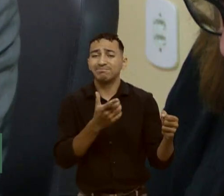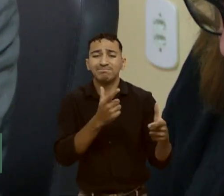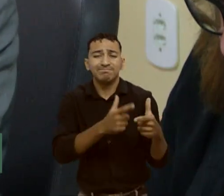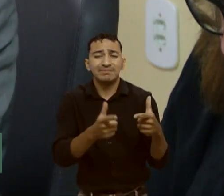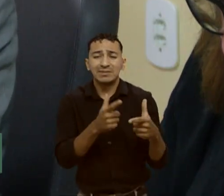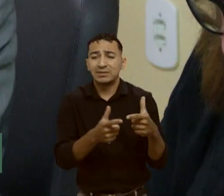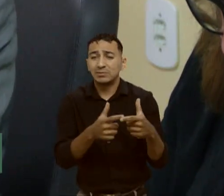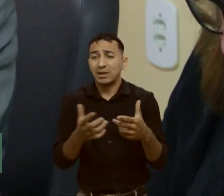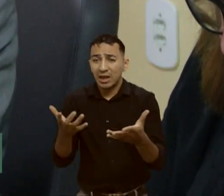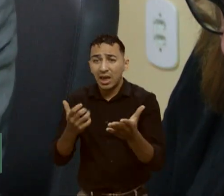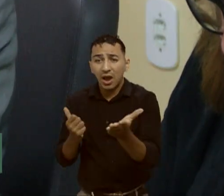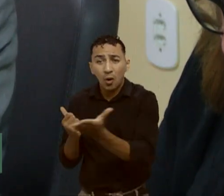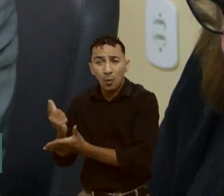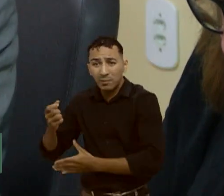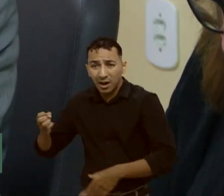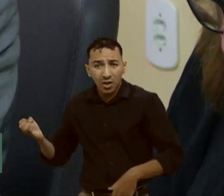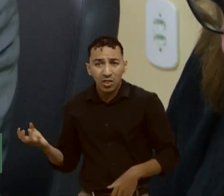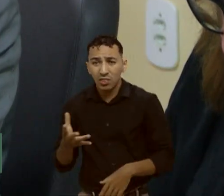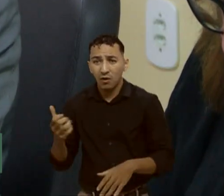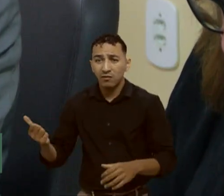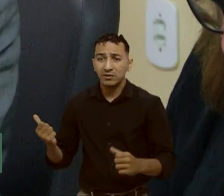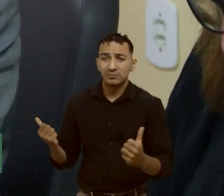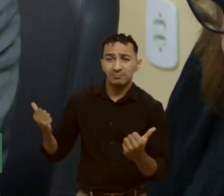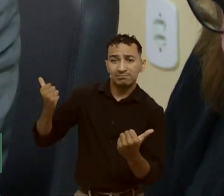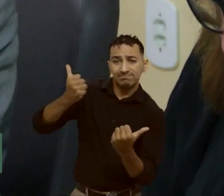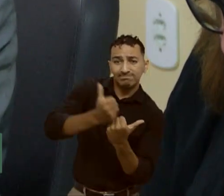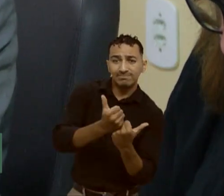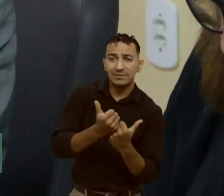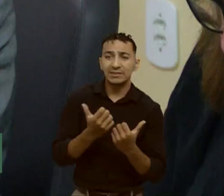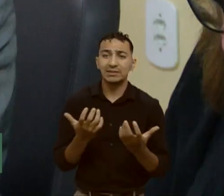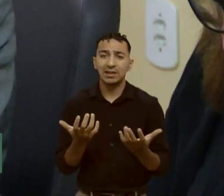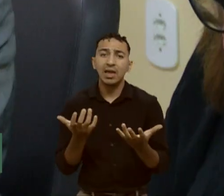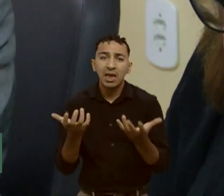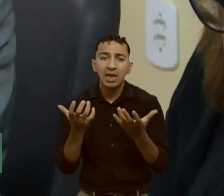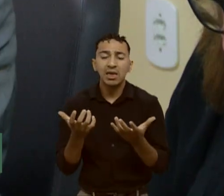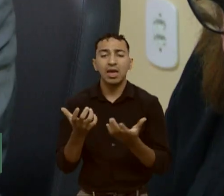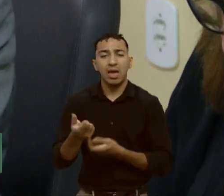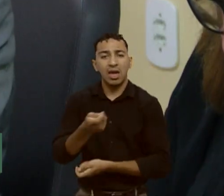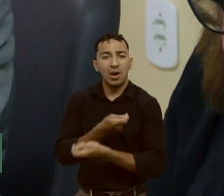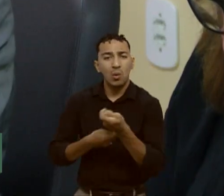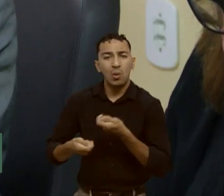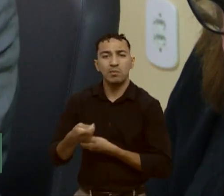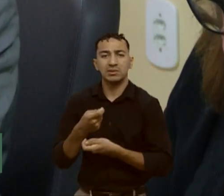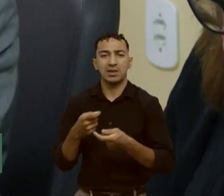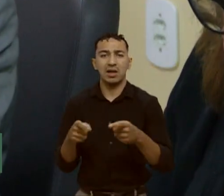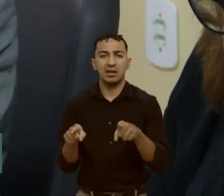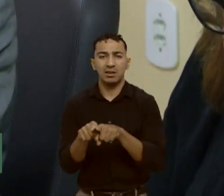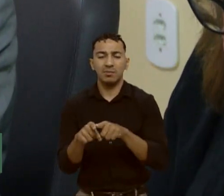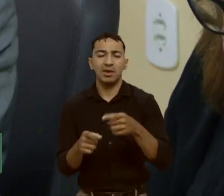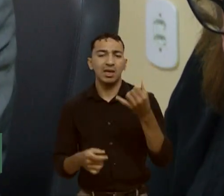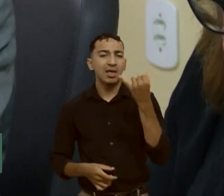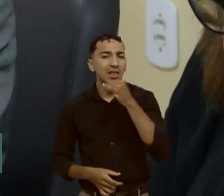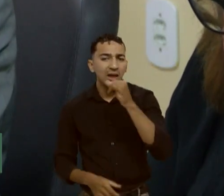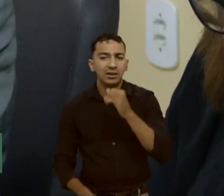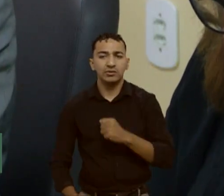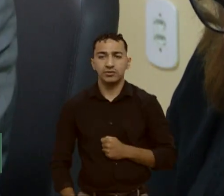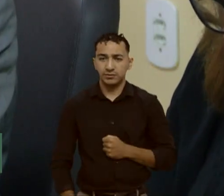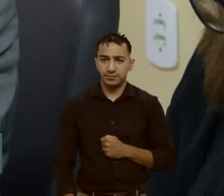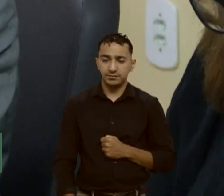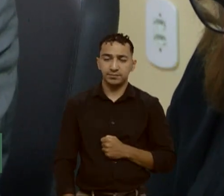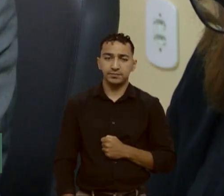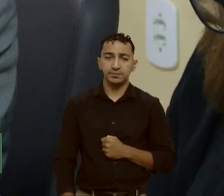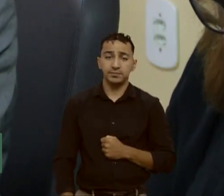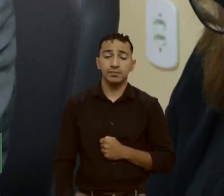né? E ela quer, de toda forma, poder também economizar na energia. E aí, são pessoas